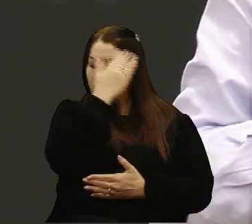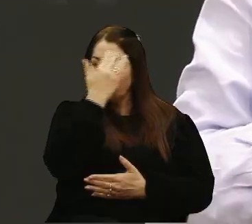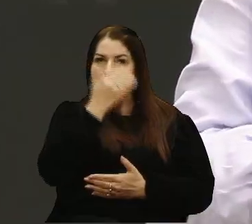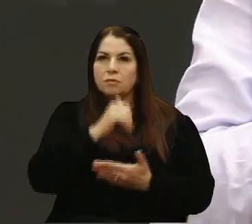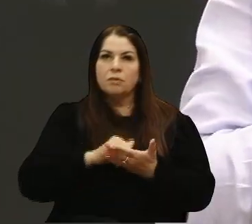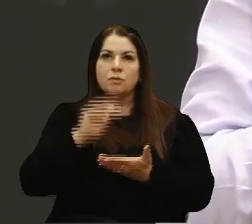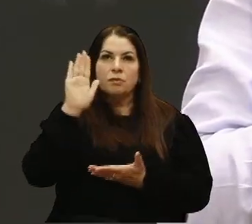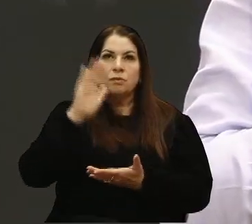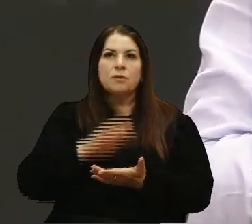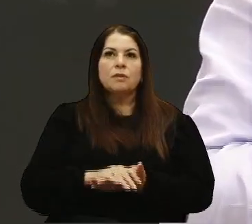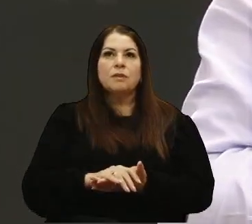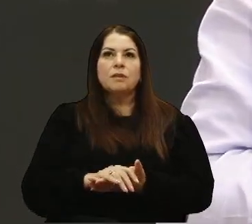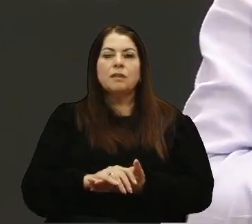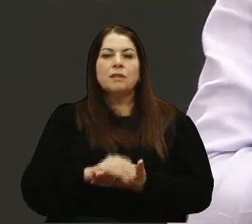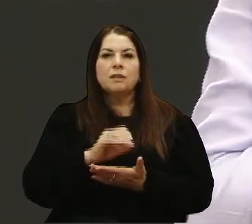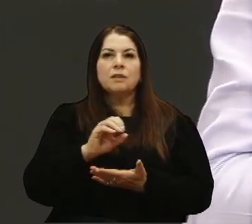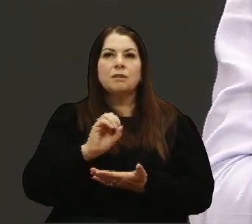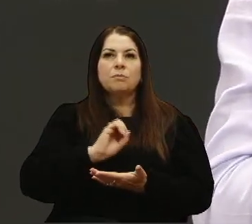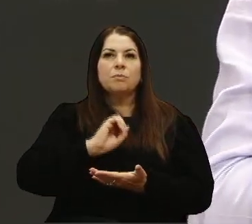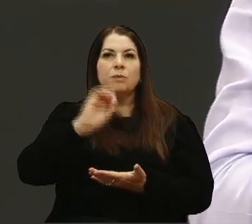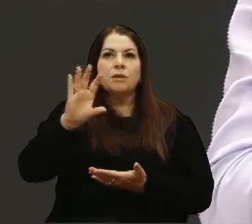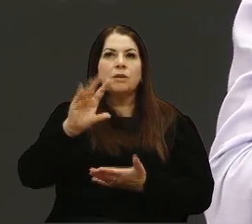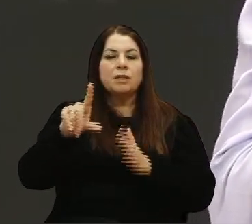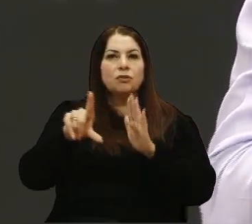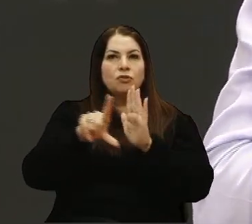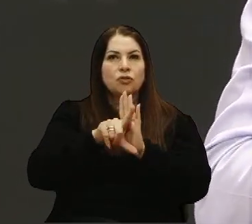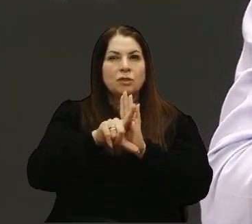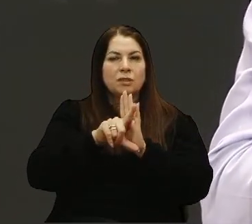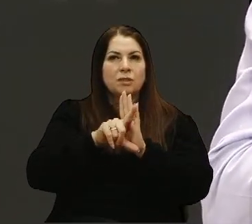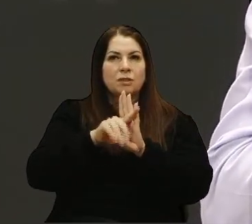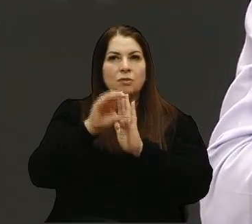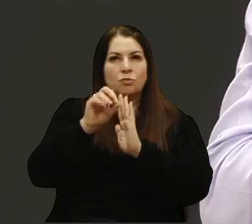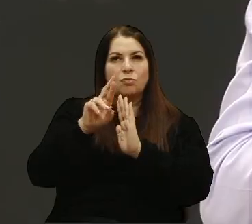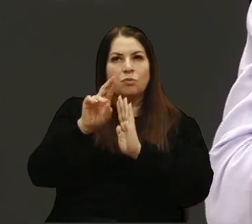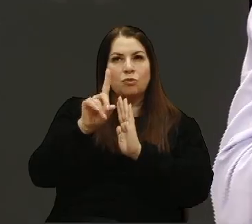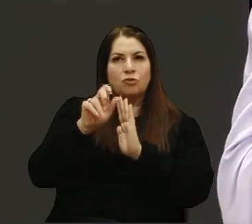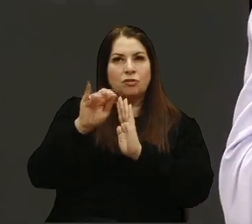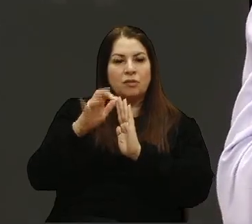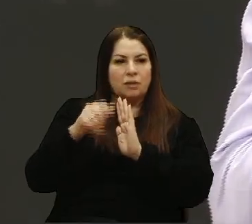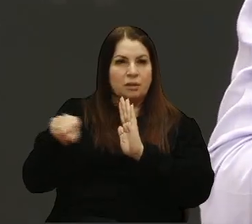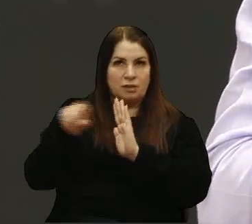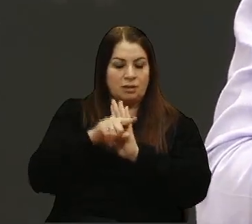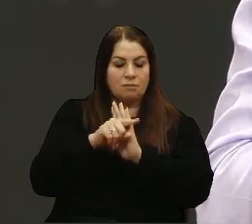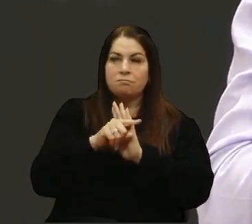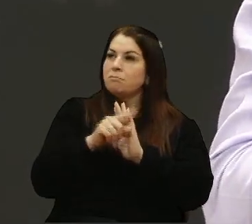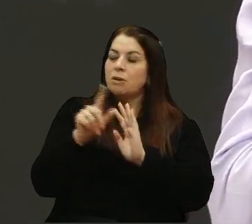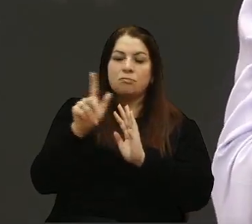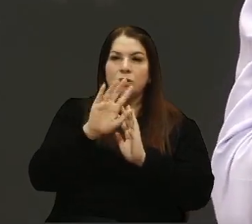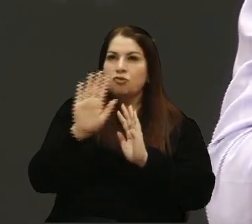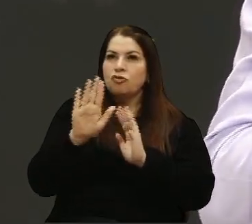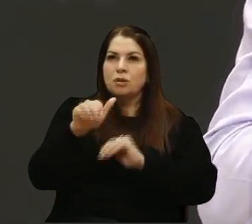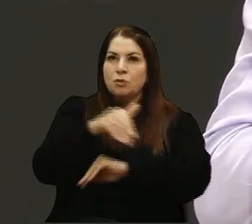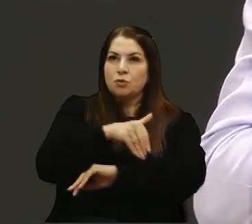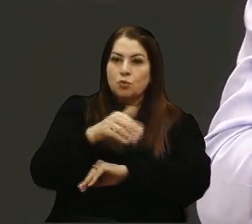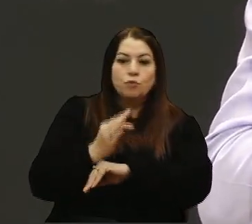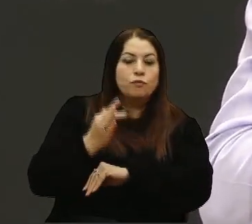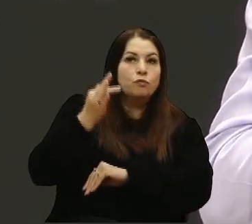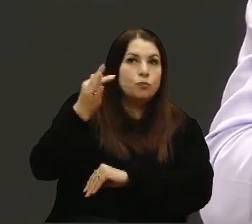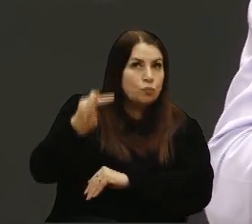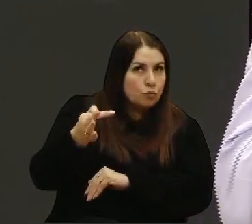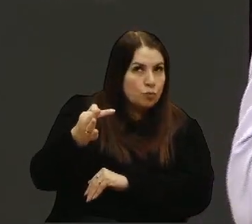a palavra, presidente. Que encaminhará uma legislação ordinária, vereadora Daiane, para impedir nas ruas